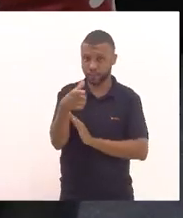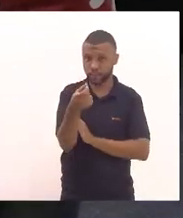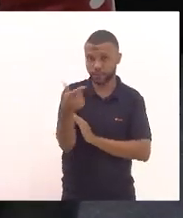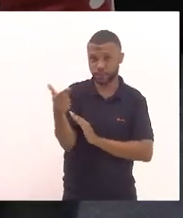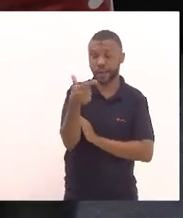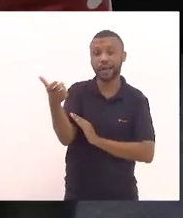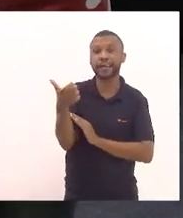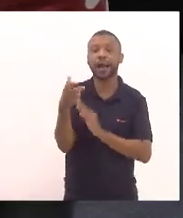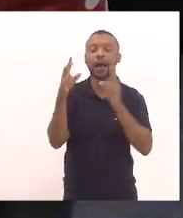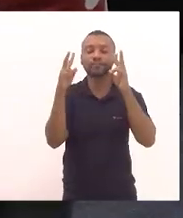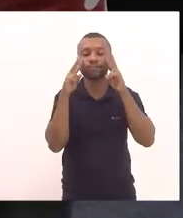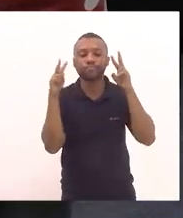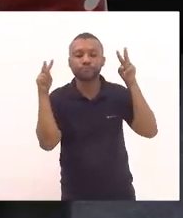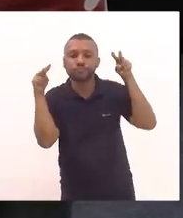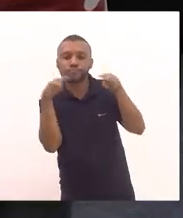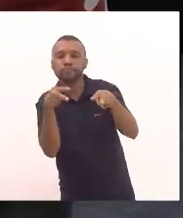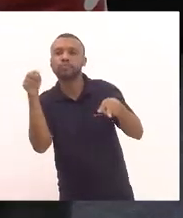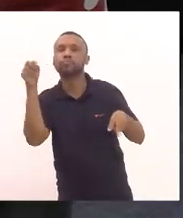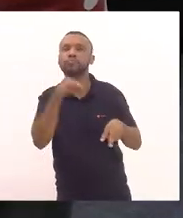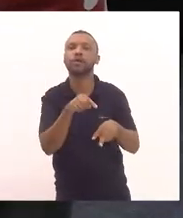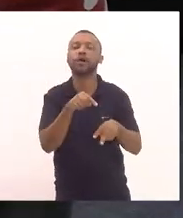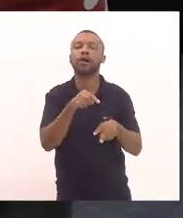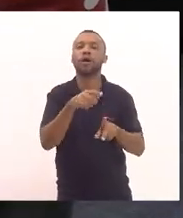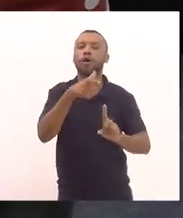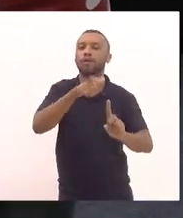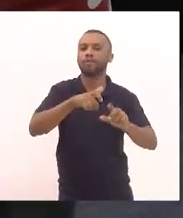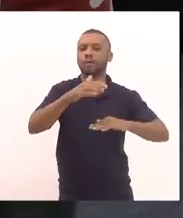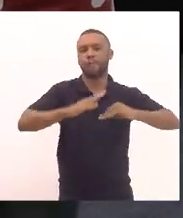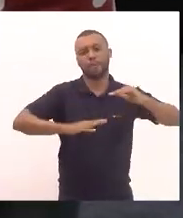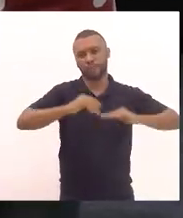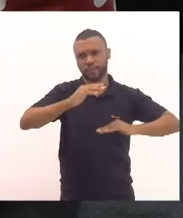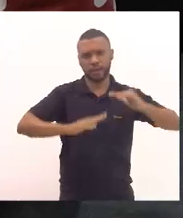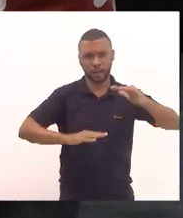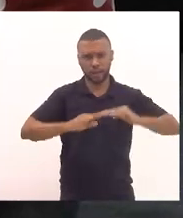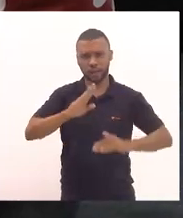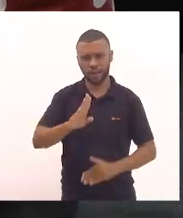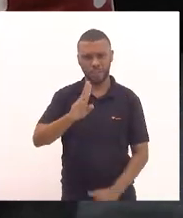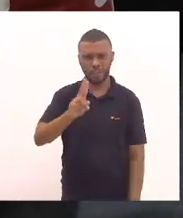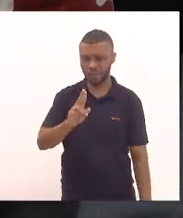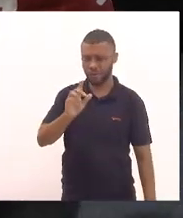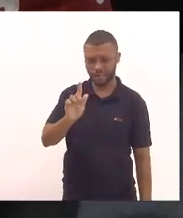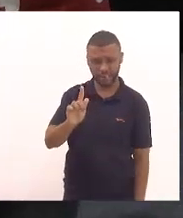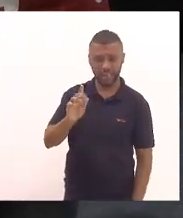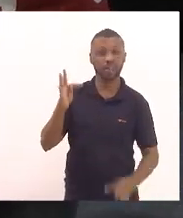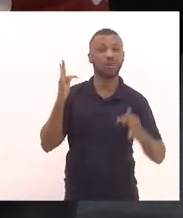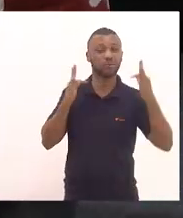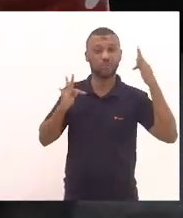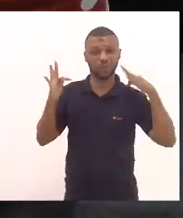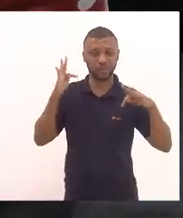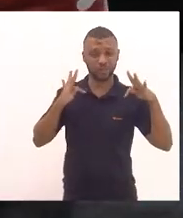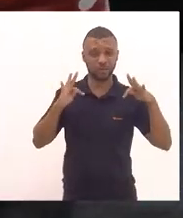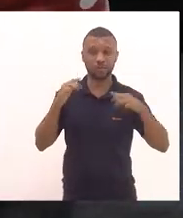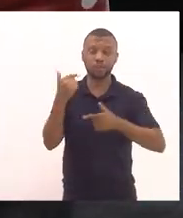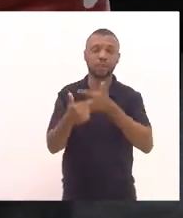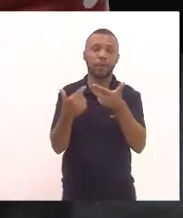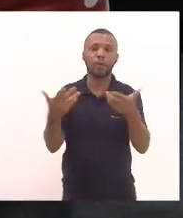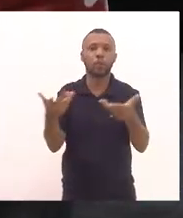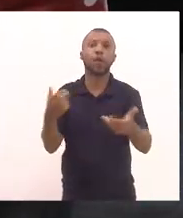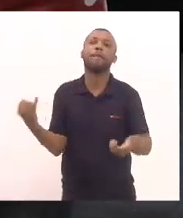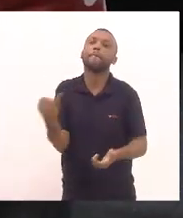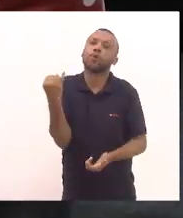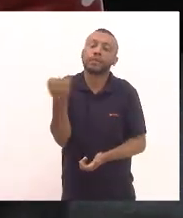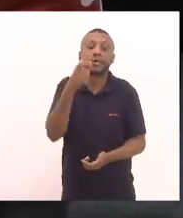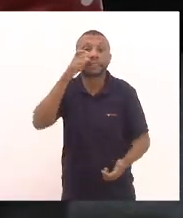quer reconhecer os bugueiros e o serviço de bug turismo como atividade essencial e